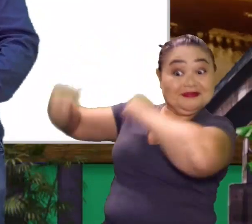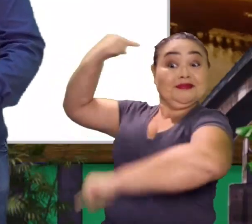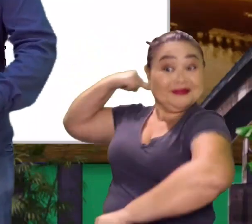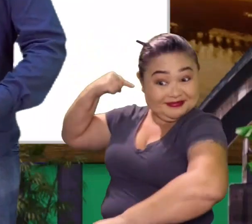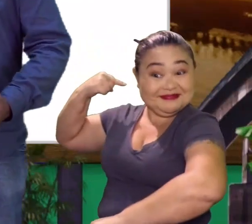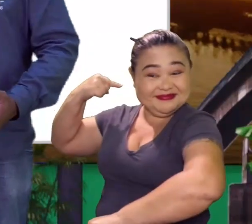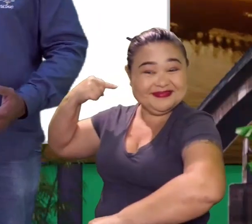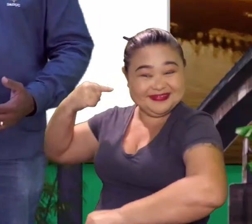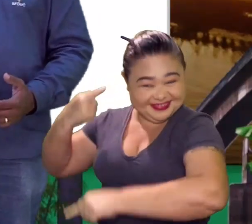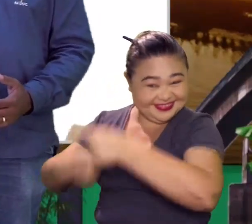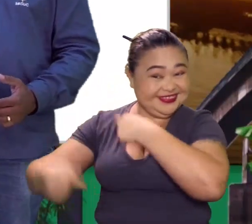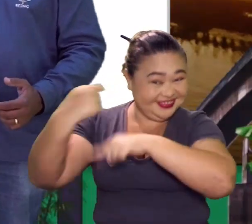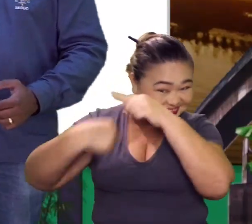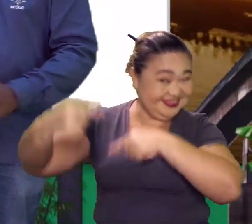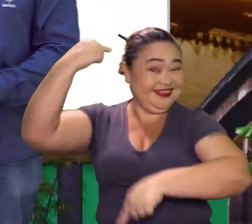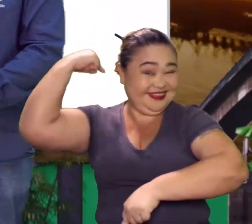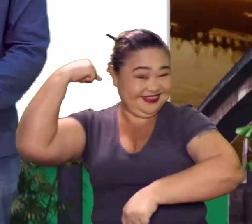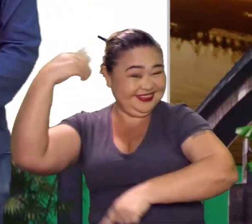já está contando a história.